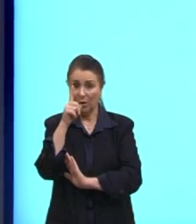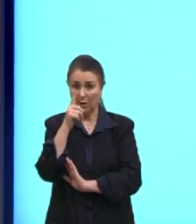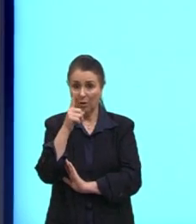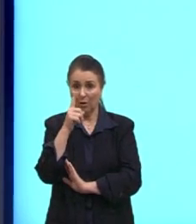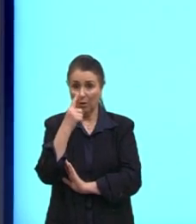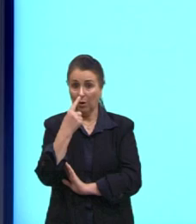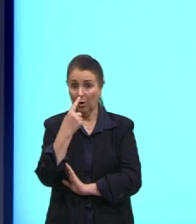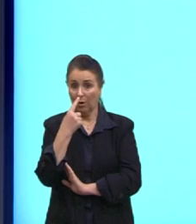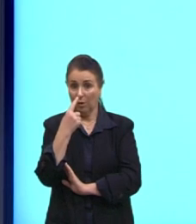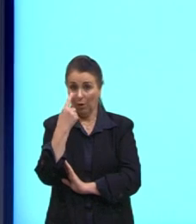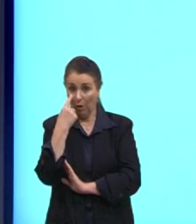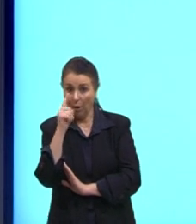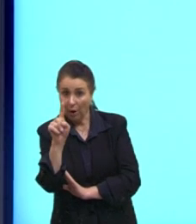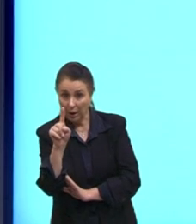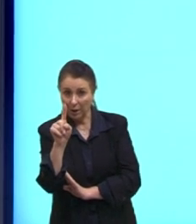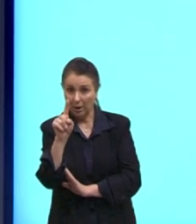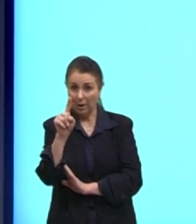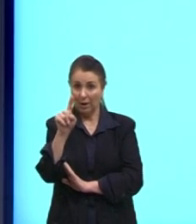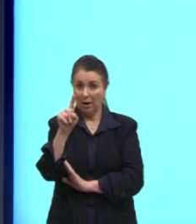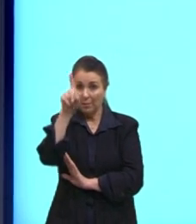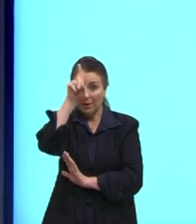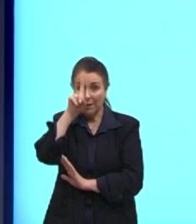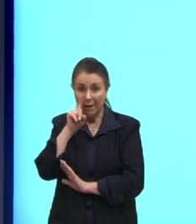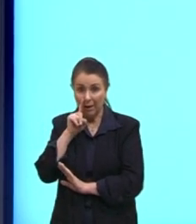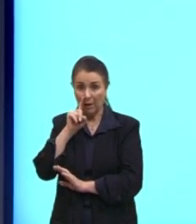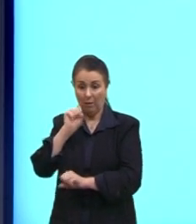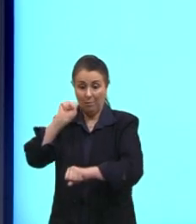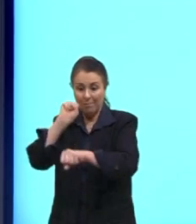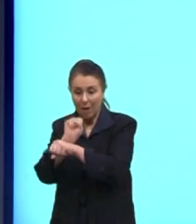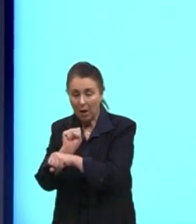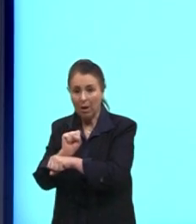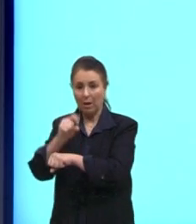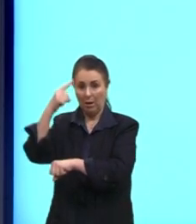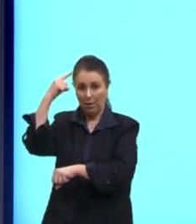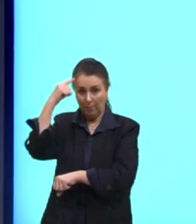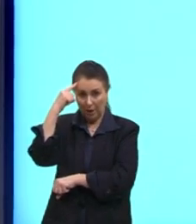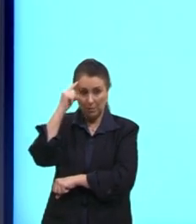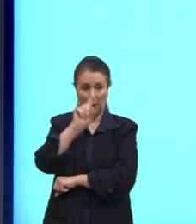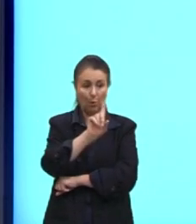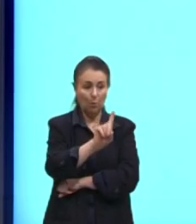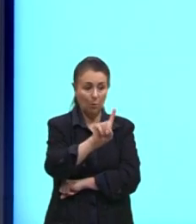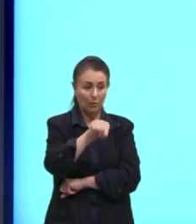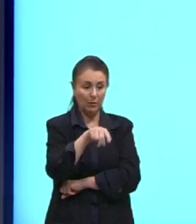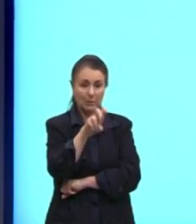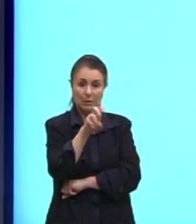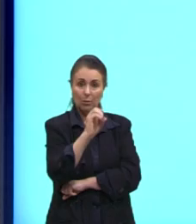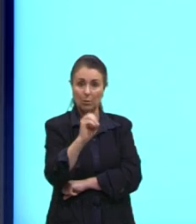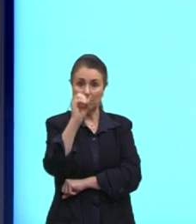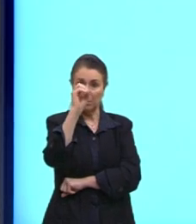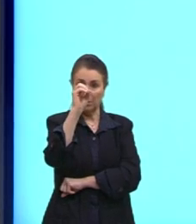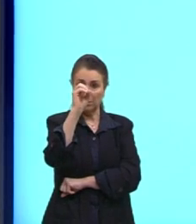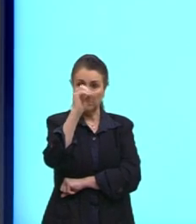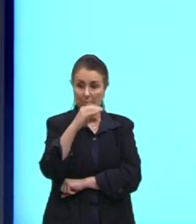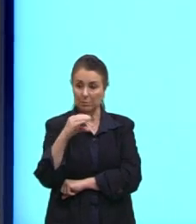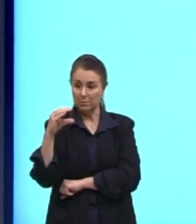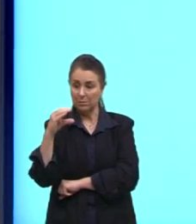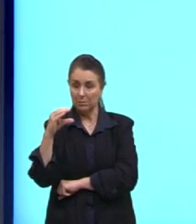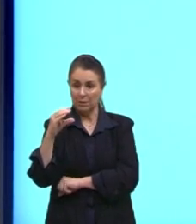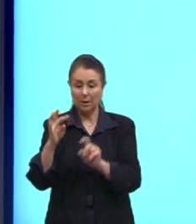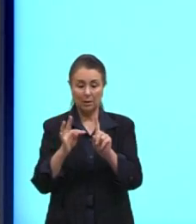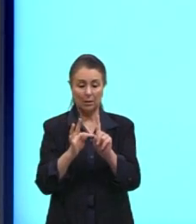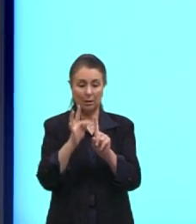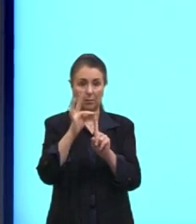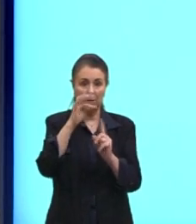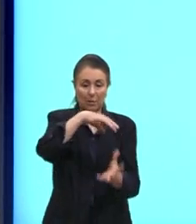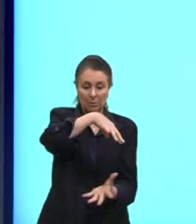A gente tem que parar e pensar Nós já estamos no limite de 1,5 graus de aumento da temperatura terrestre